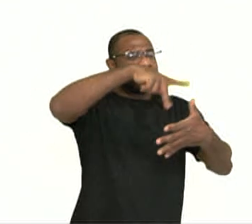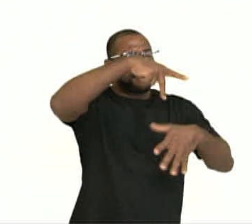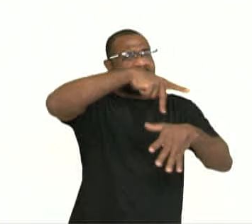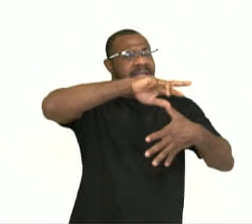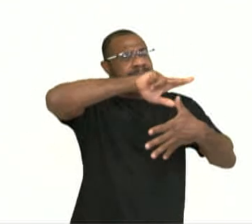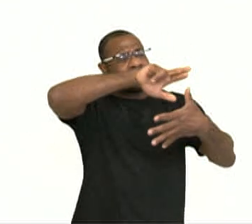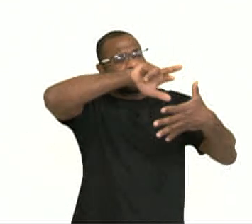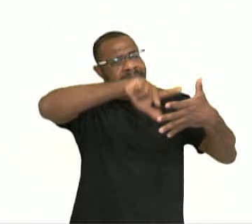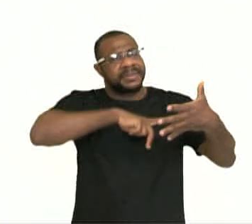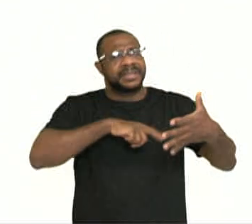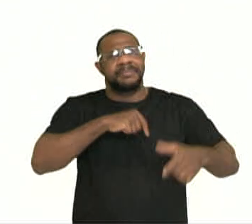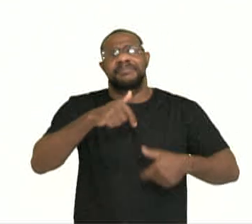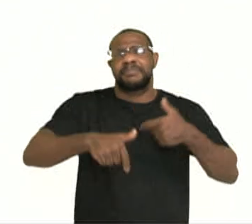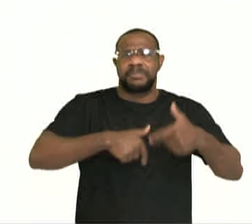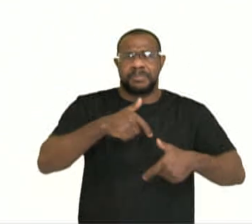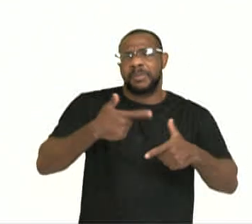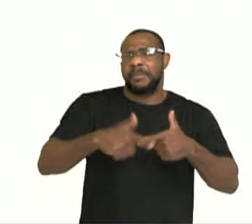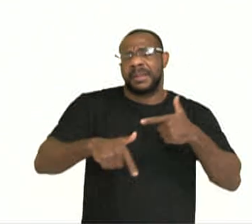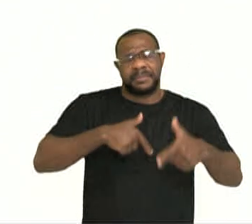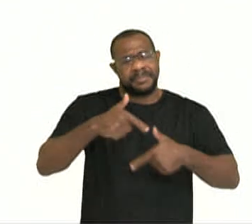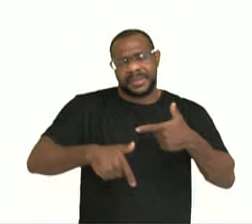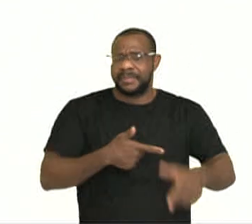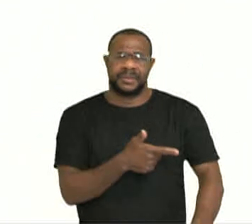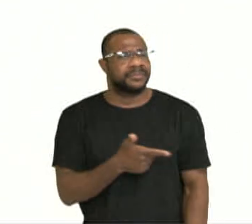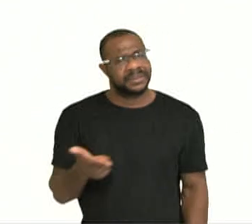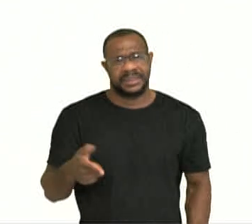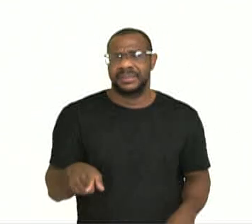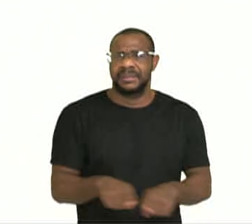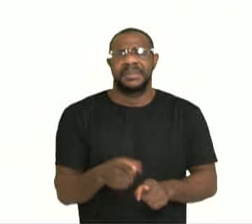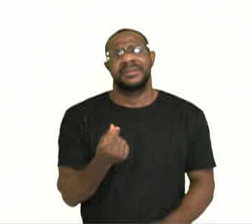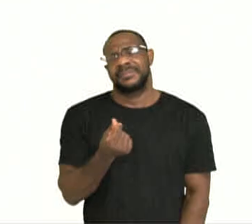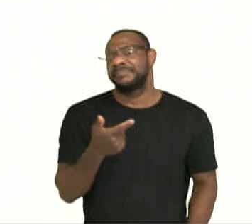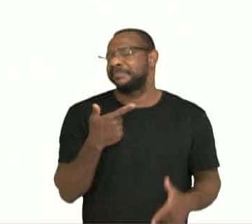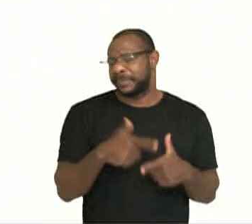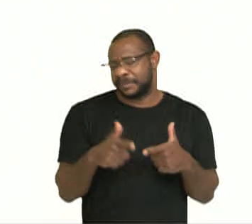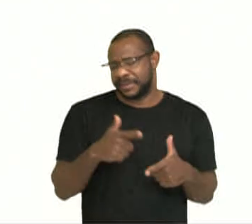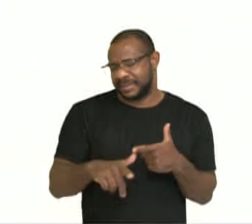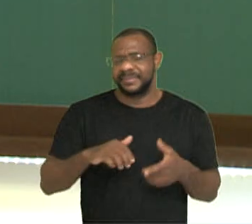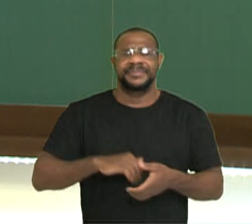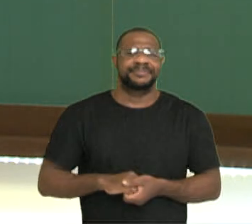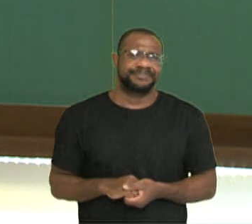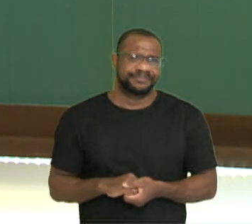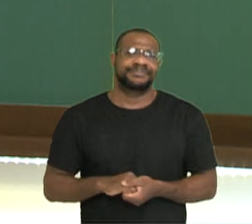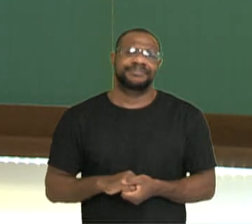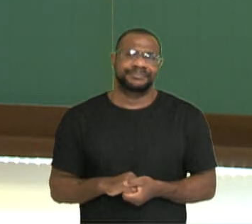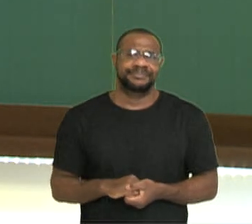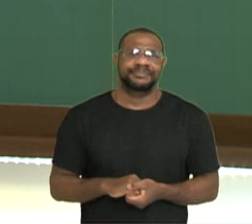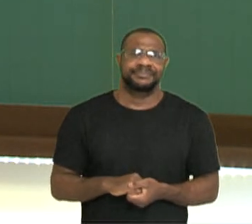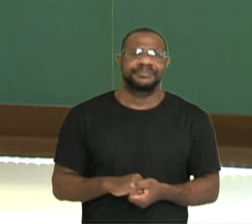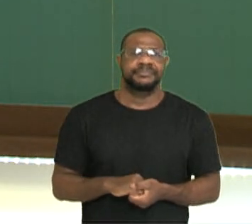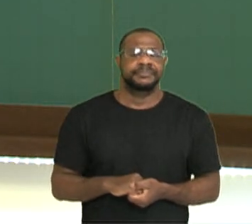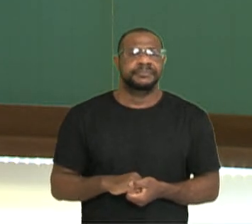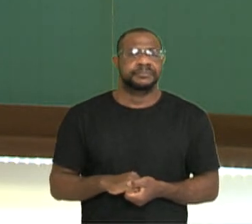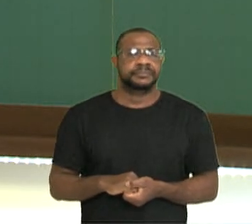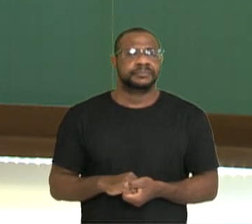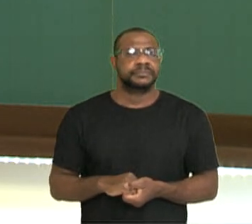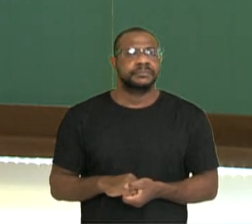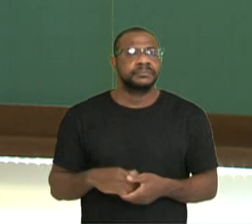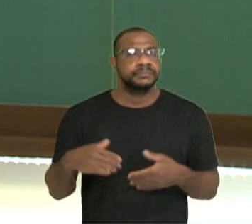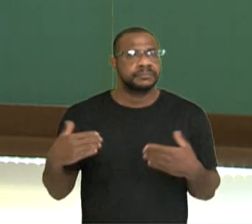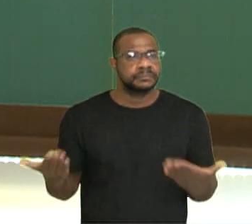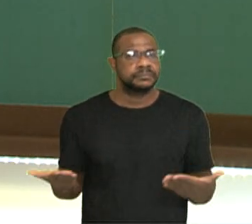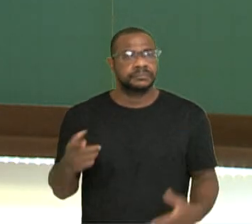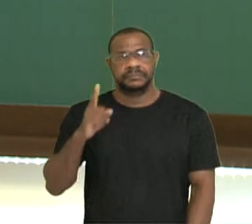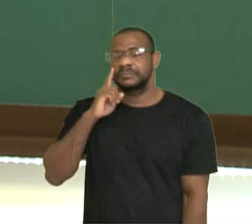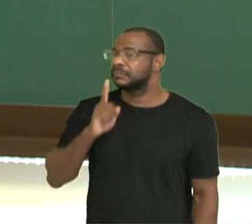sérios problemas de desemprego e geração de renda, e aí você vai desencadear todas as outras situações de falta de acesso a serviços básicos. Então